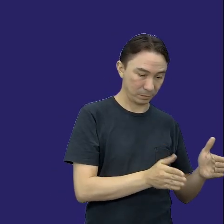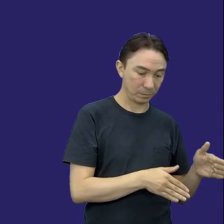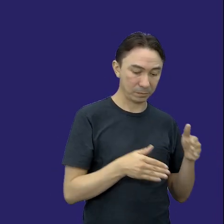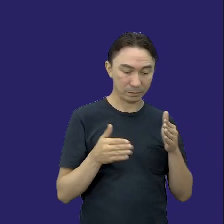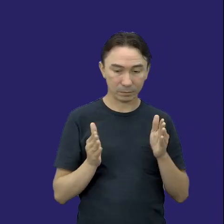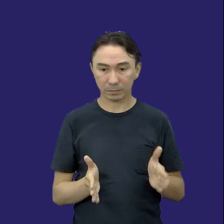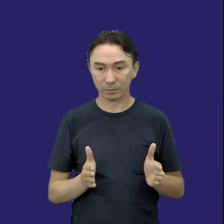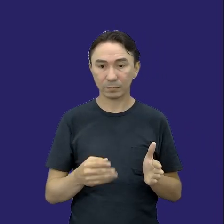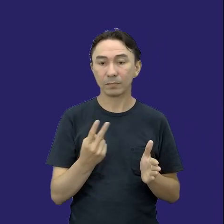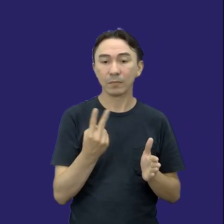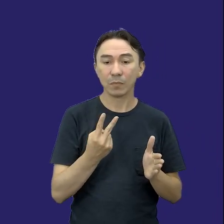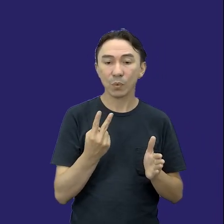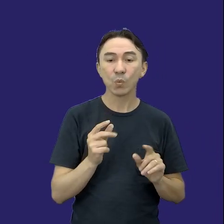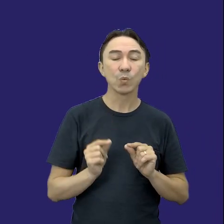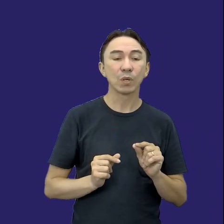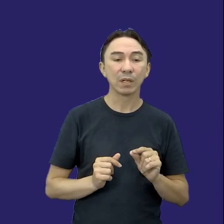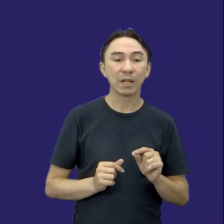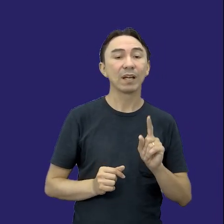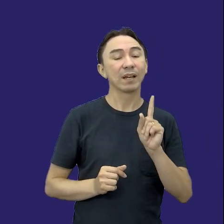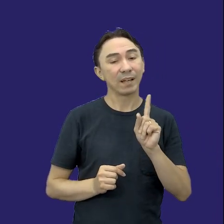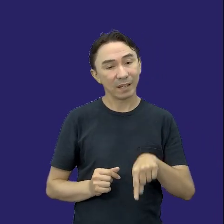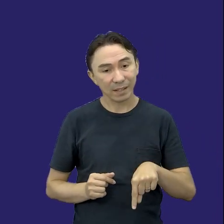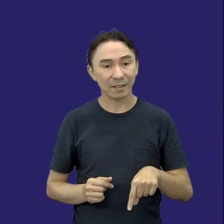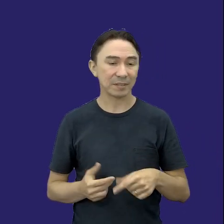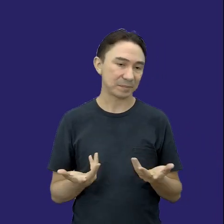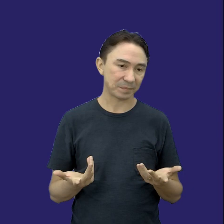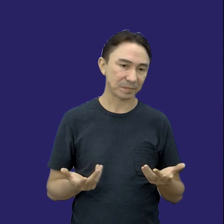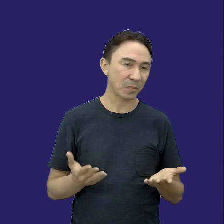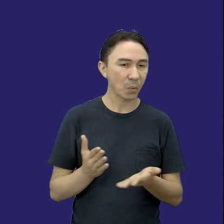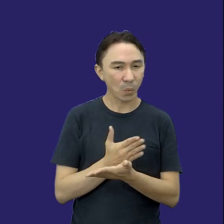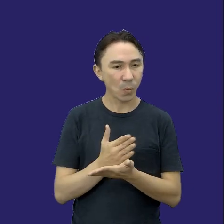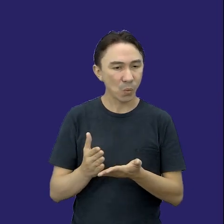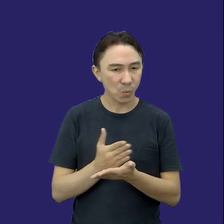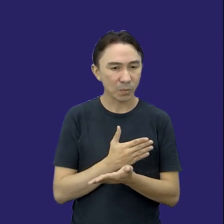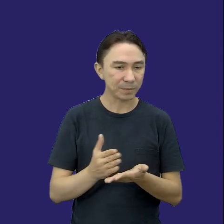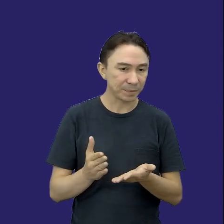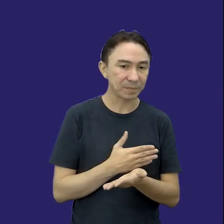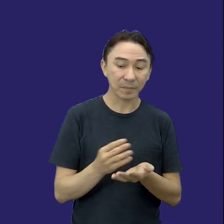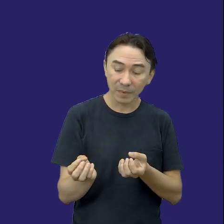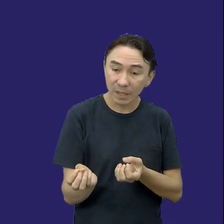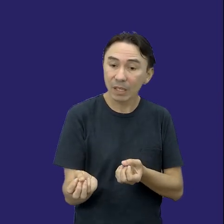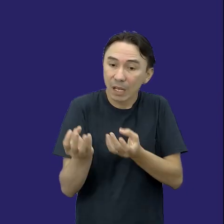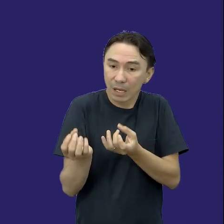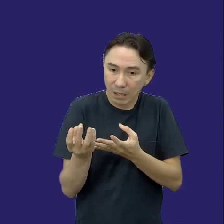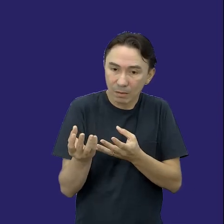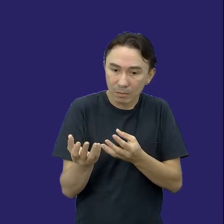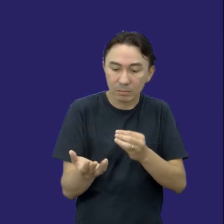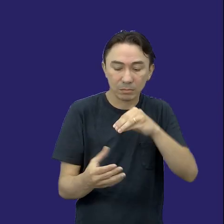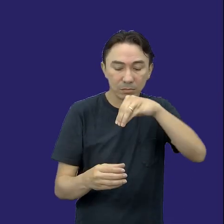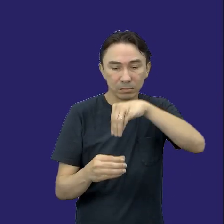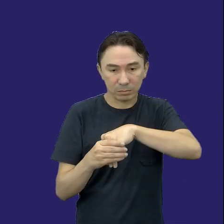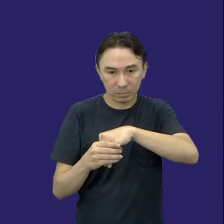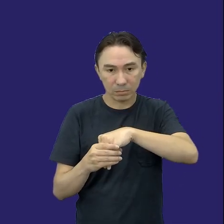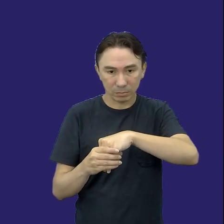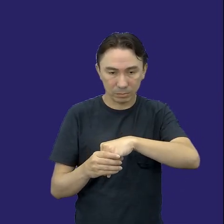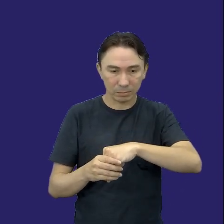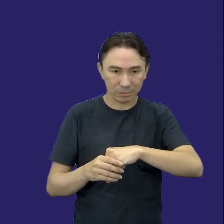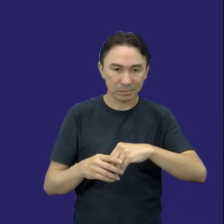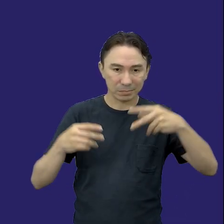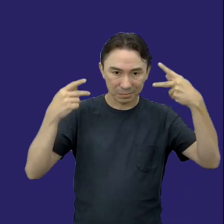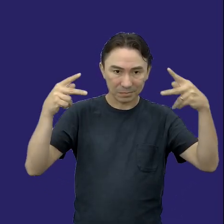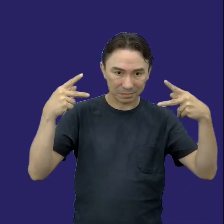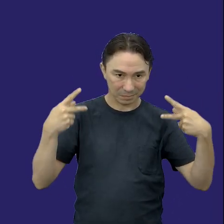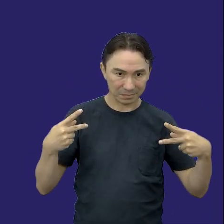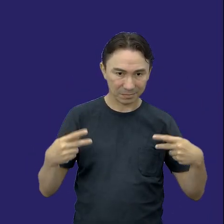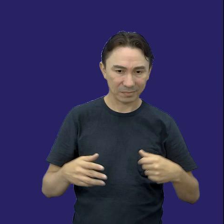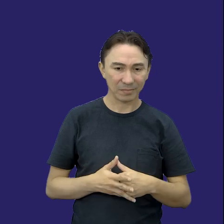vai revisitar alguns dados brevemente da plataforma. Se vocês já o fizeram, né, conversem com os vossos pares no